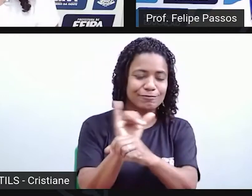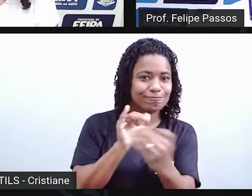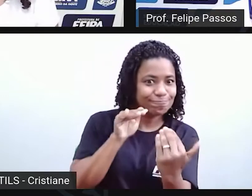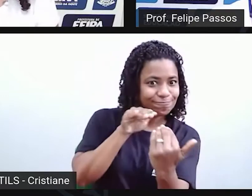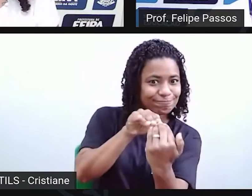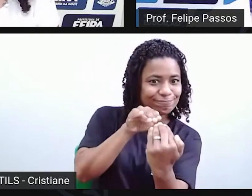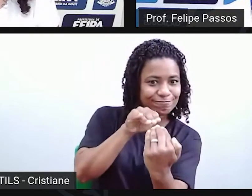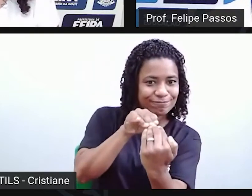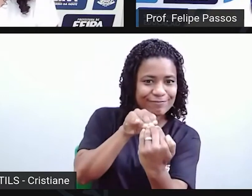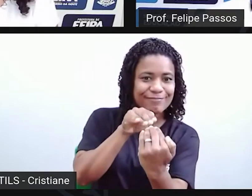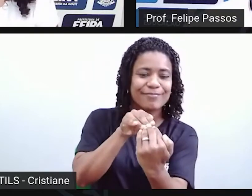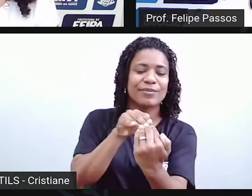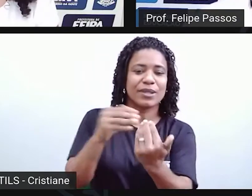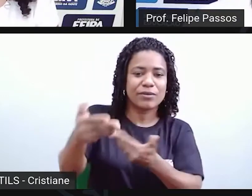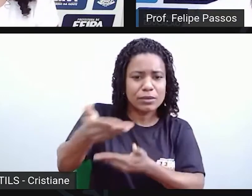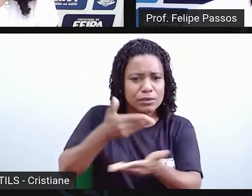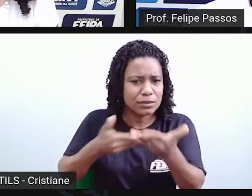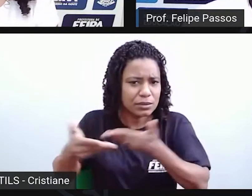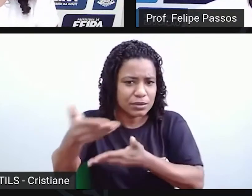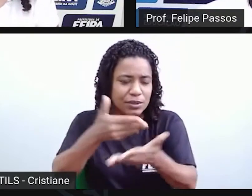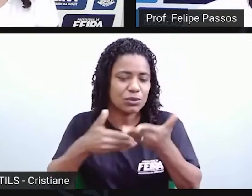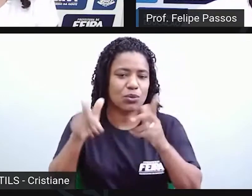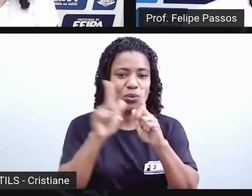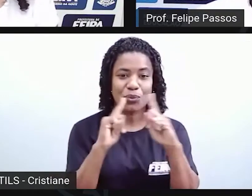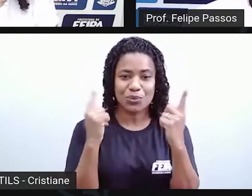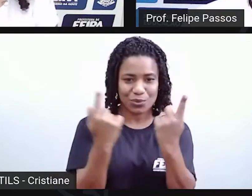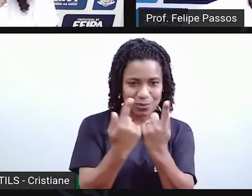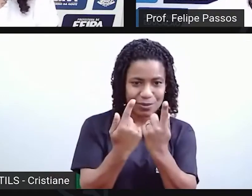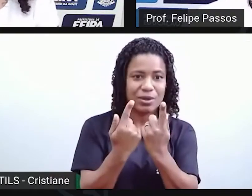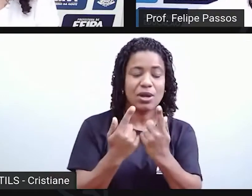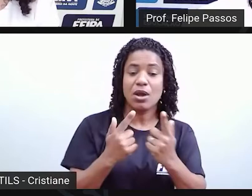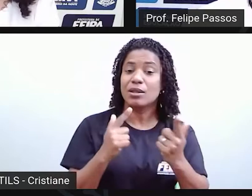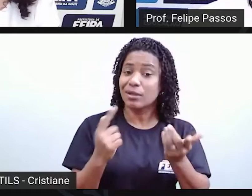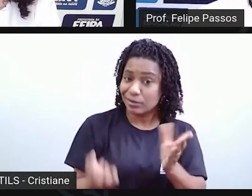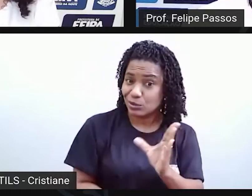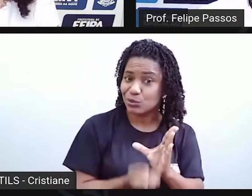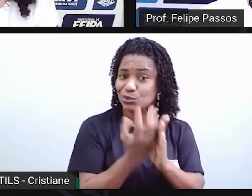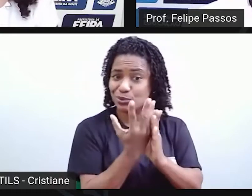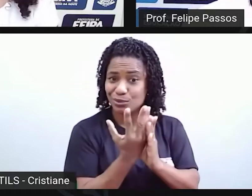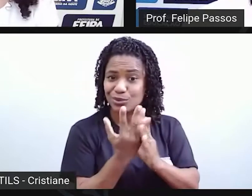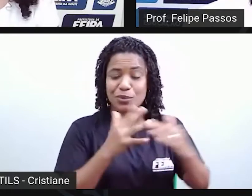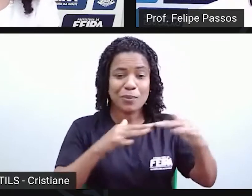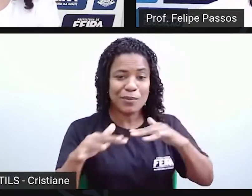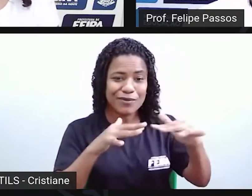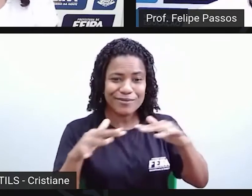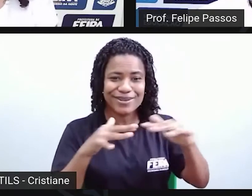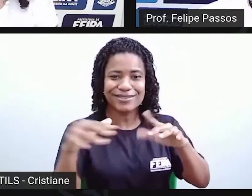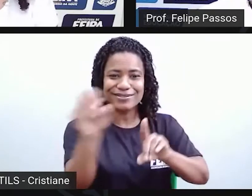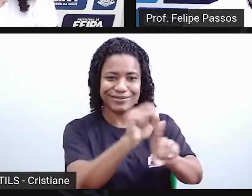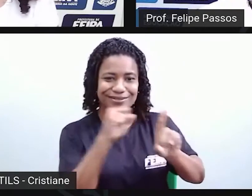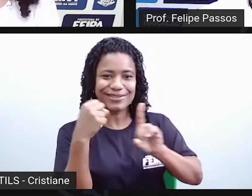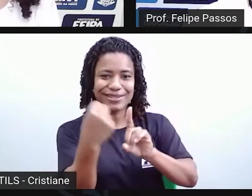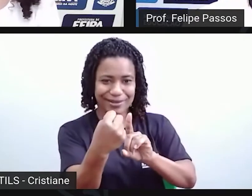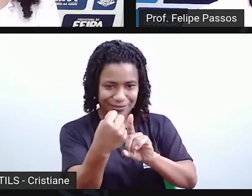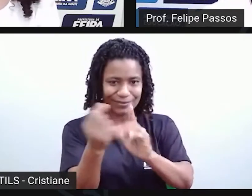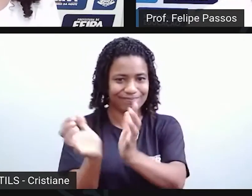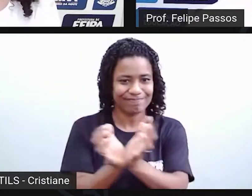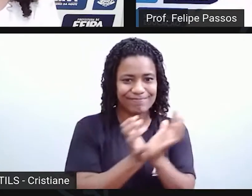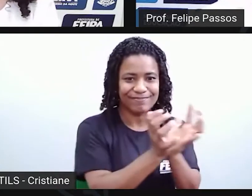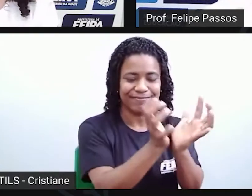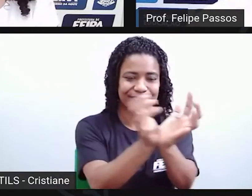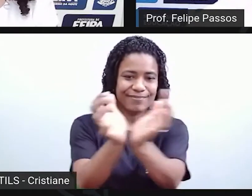vai se relacionando com esses grupos, alguns movimentos sociais vão ganhando visibilidade através das redes sociais. E eu